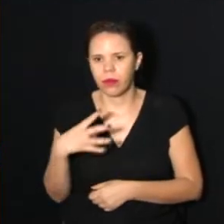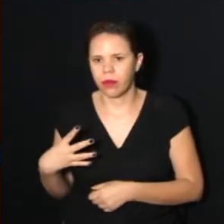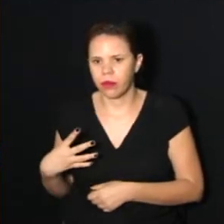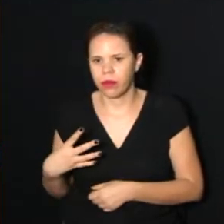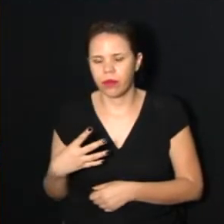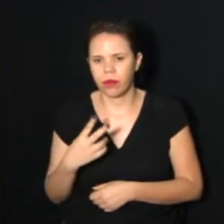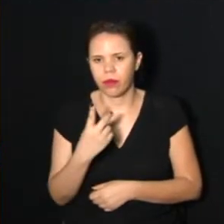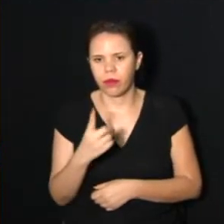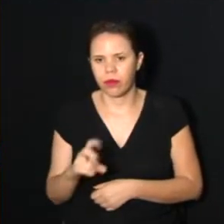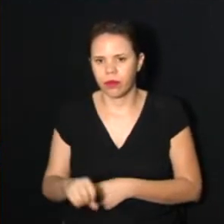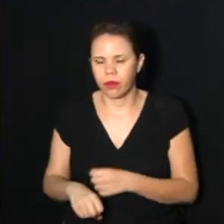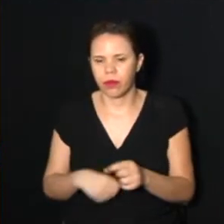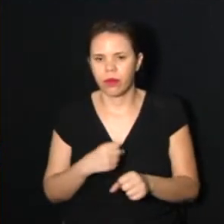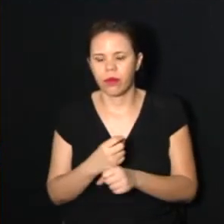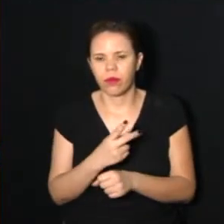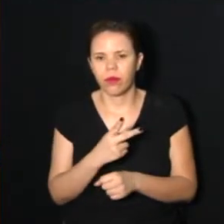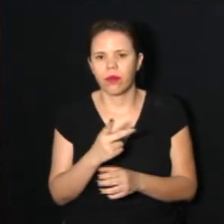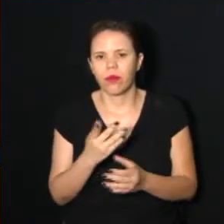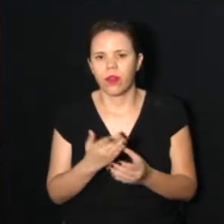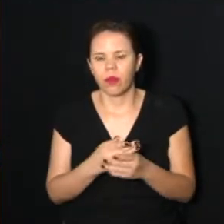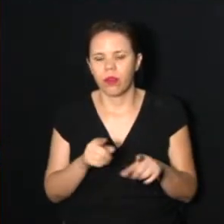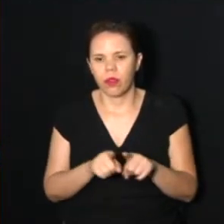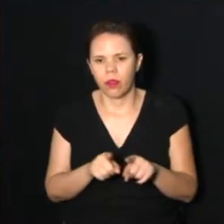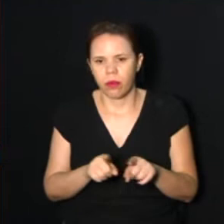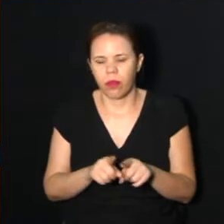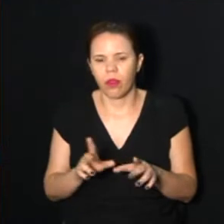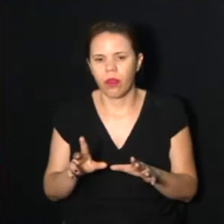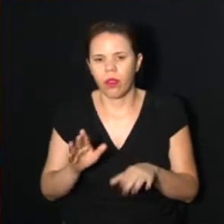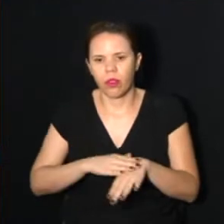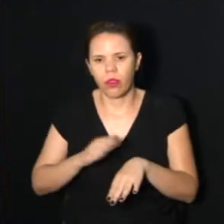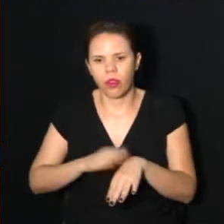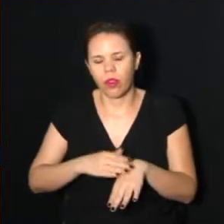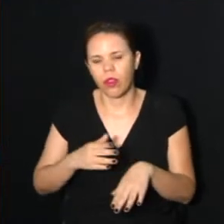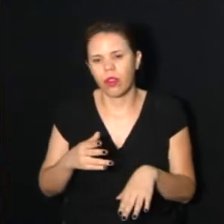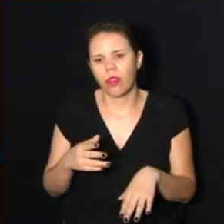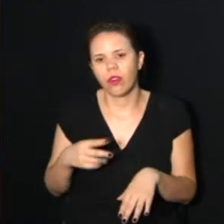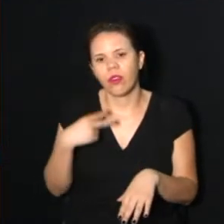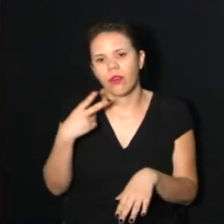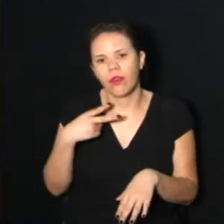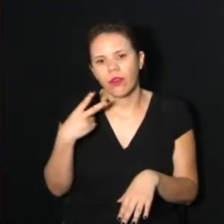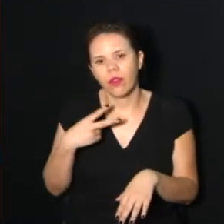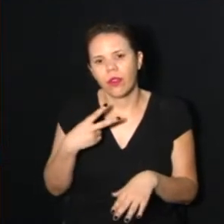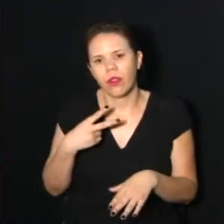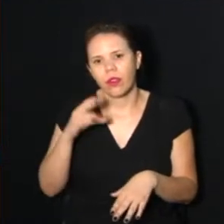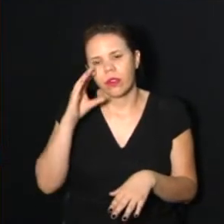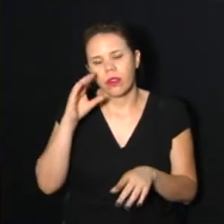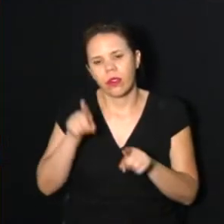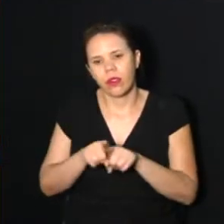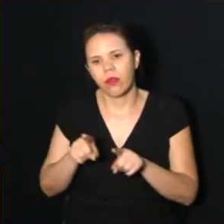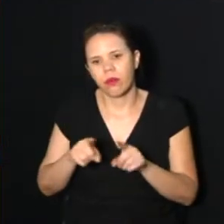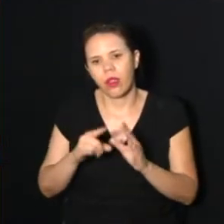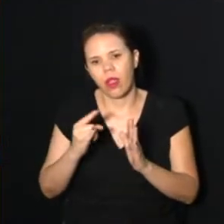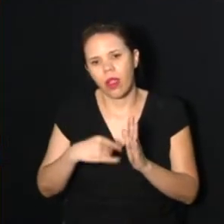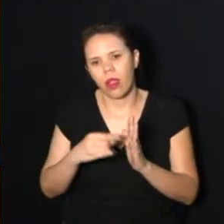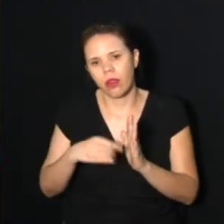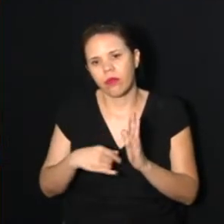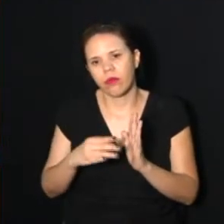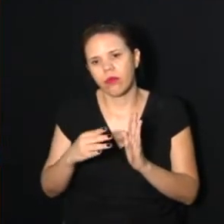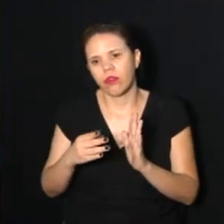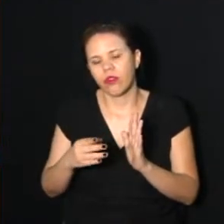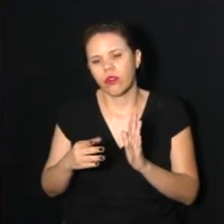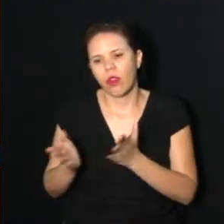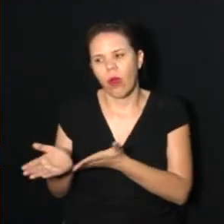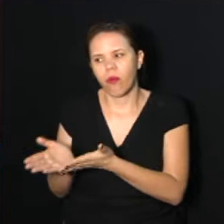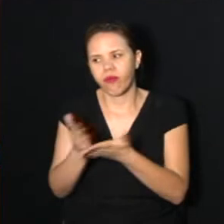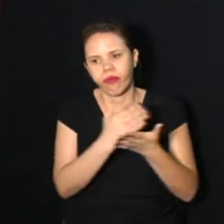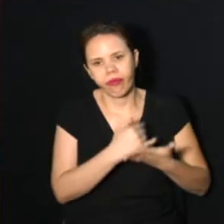184/2019, processo 230.473, de autoria do senhor Luiz Cirilo, que dispõe sobre a publicação do relatório simplificado de arrecadação tributária